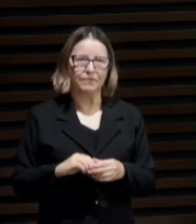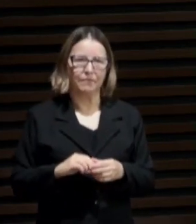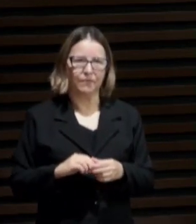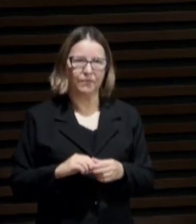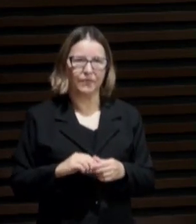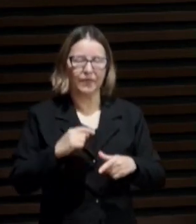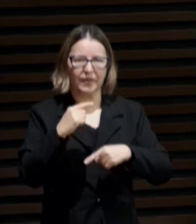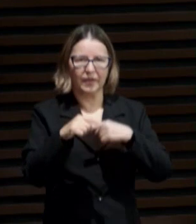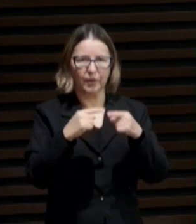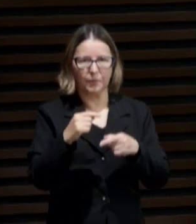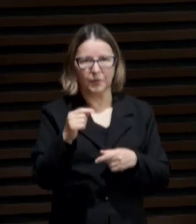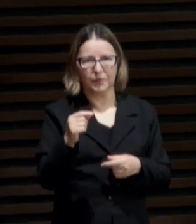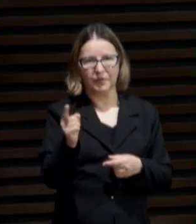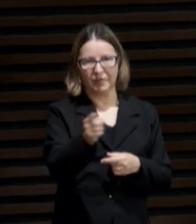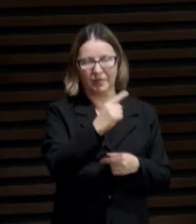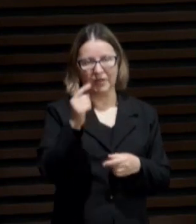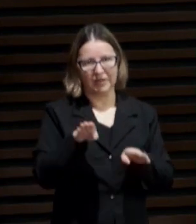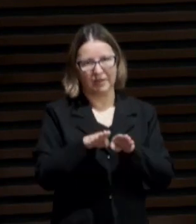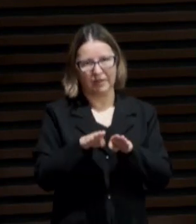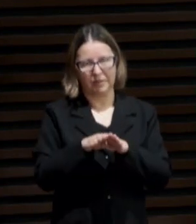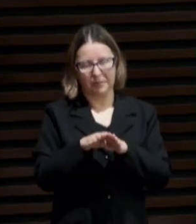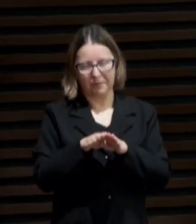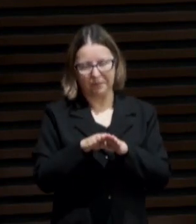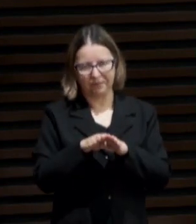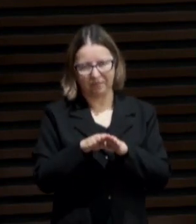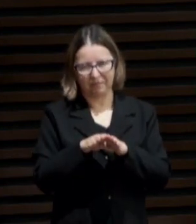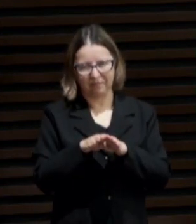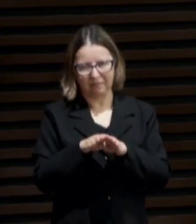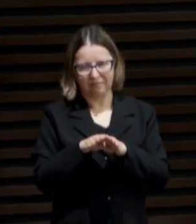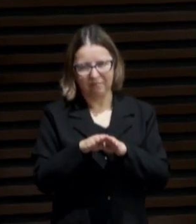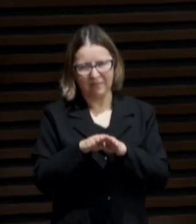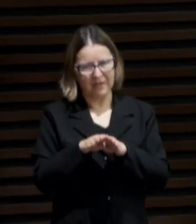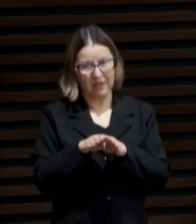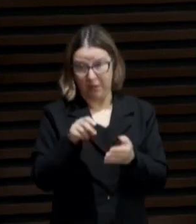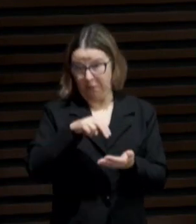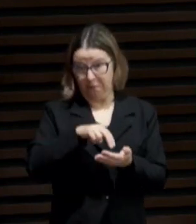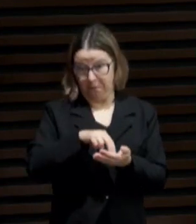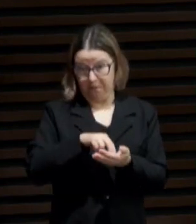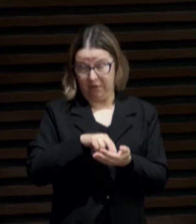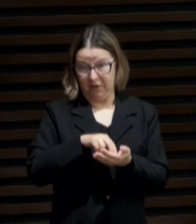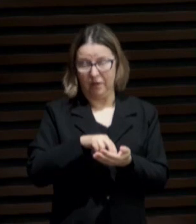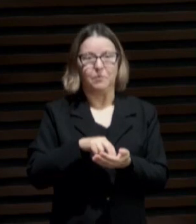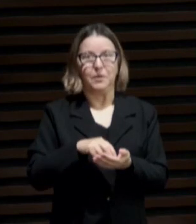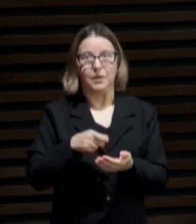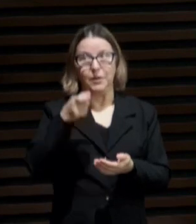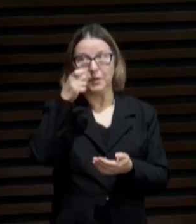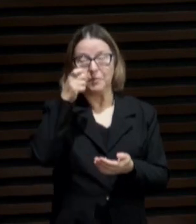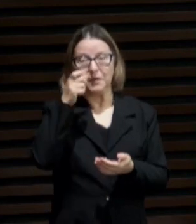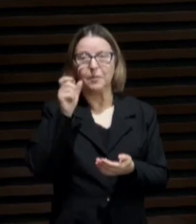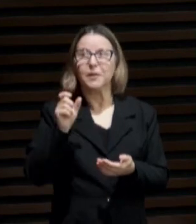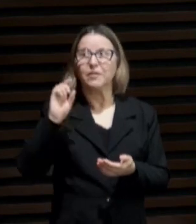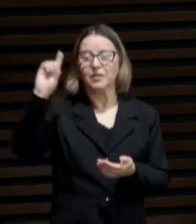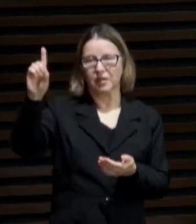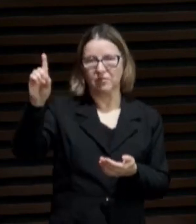e depois nós também não atentarmos para aquilo que a palavra de Deus está dizendo, nós vamos sofrer e